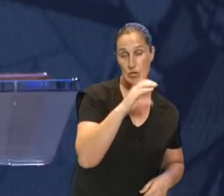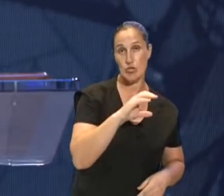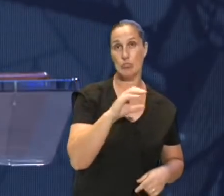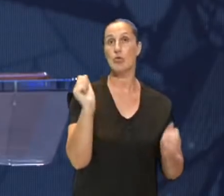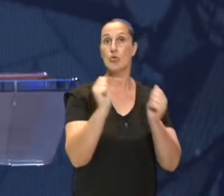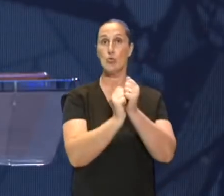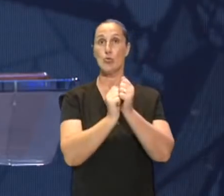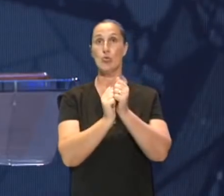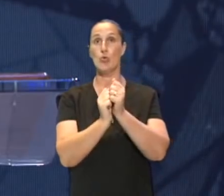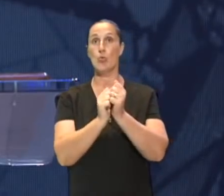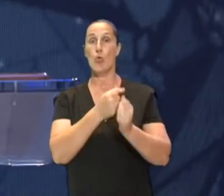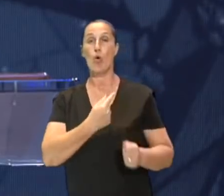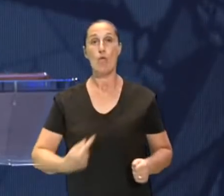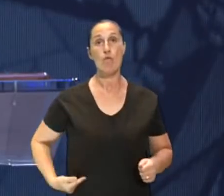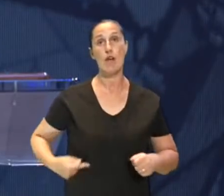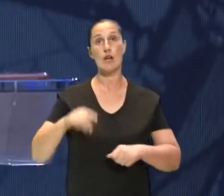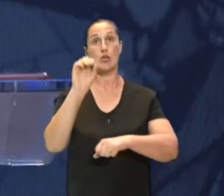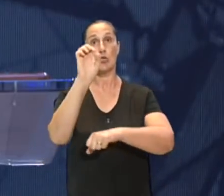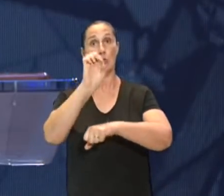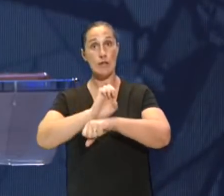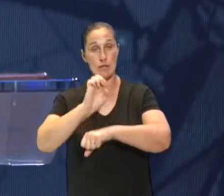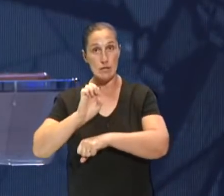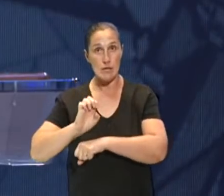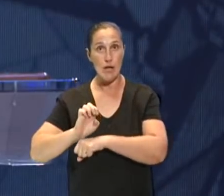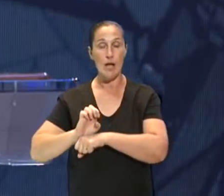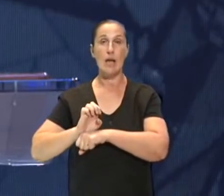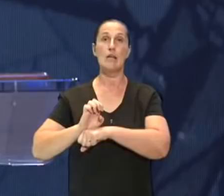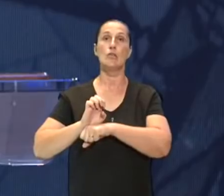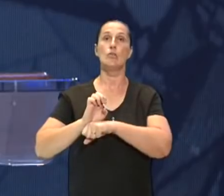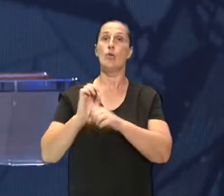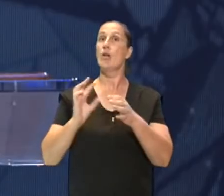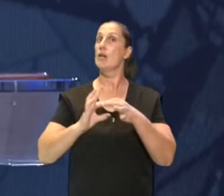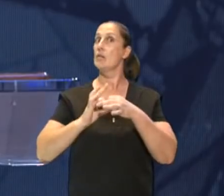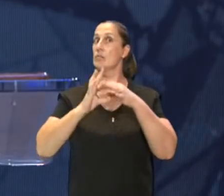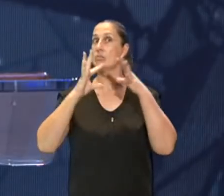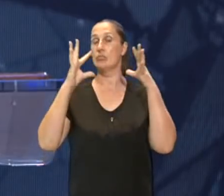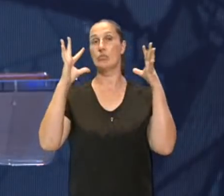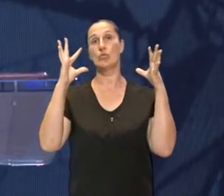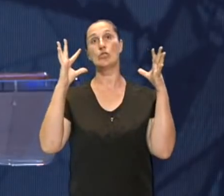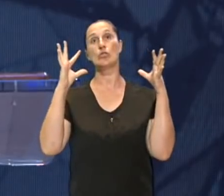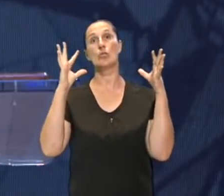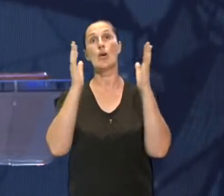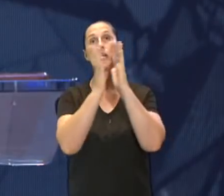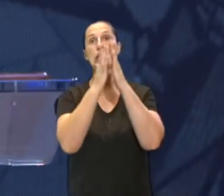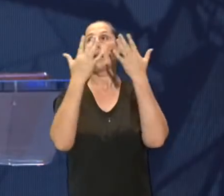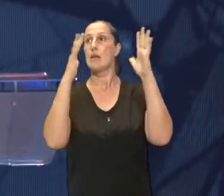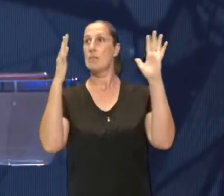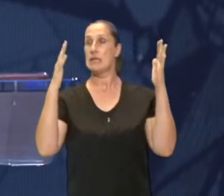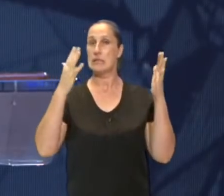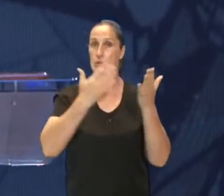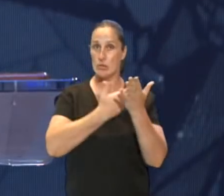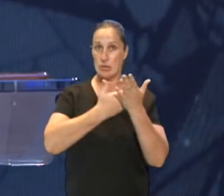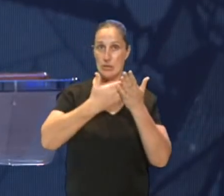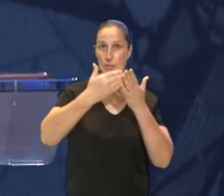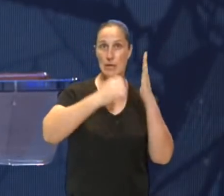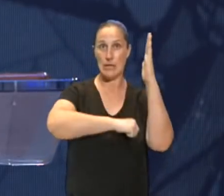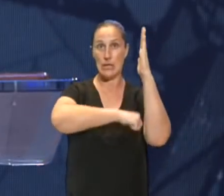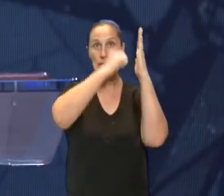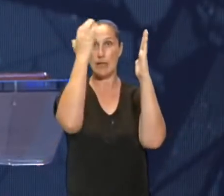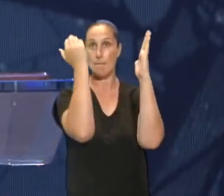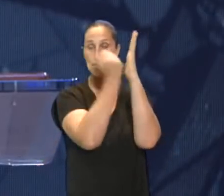estado, nos autorizou nessa semana da Páscoa a poder ter celebrações com